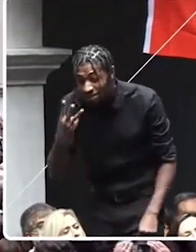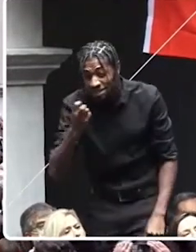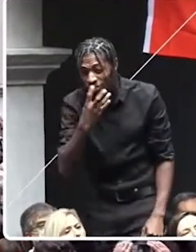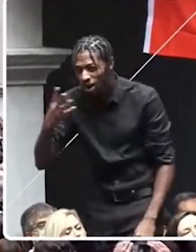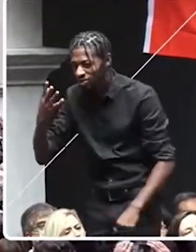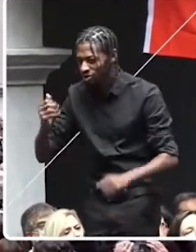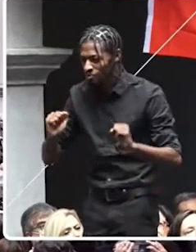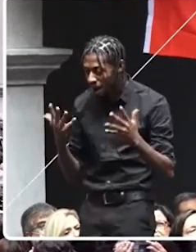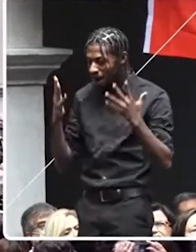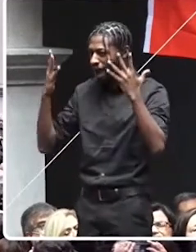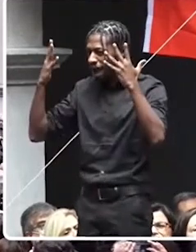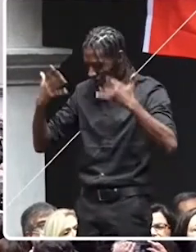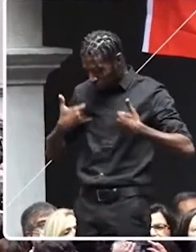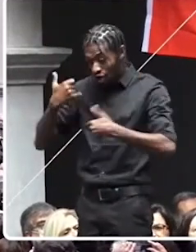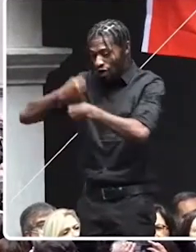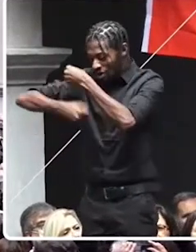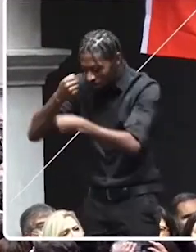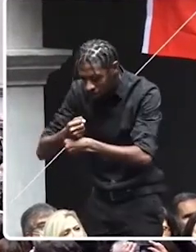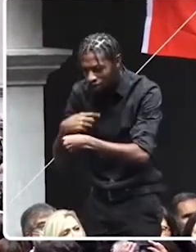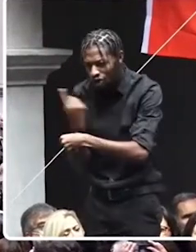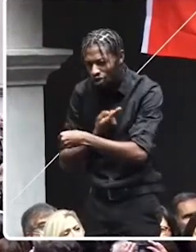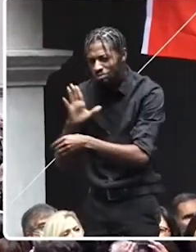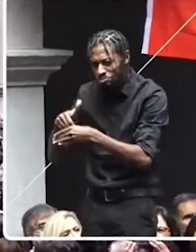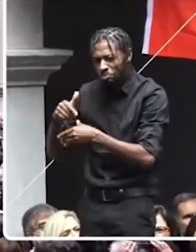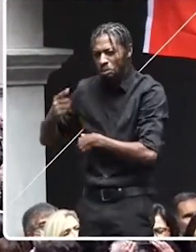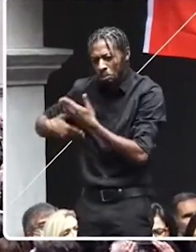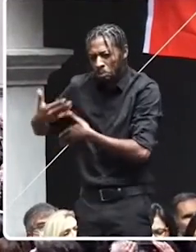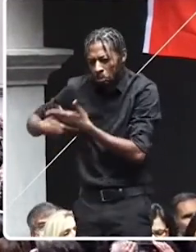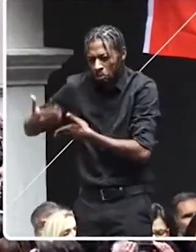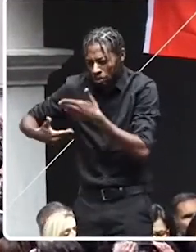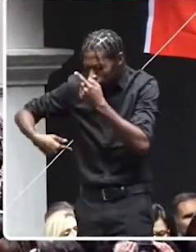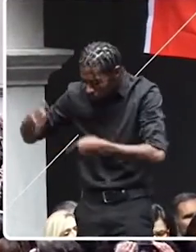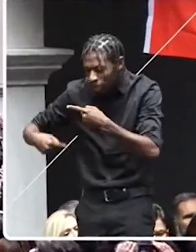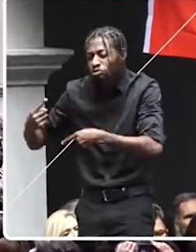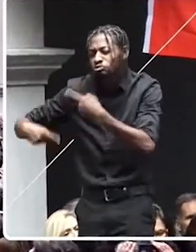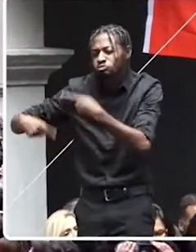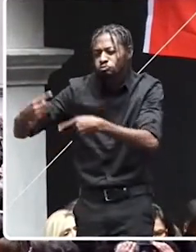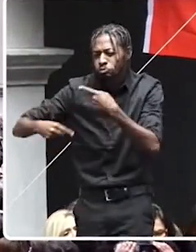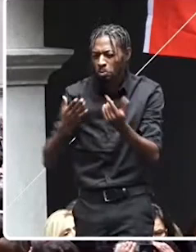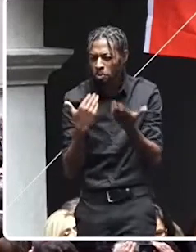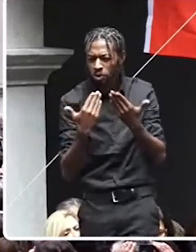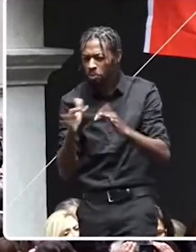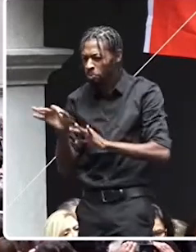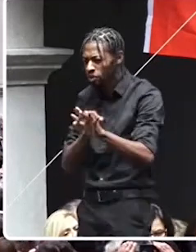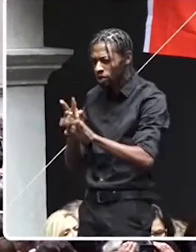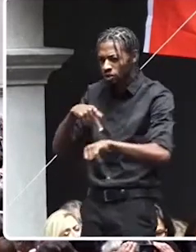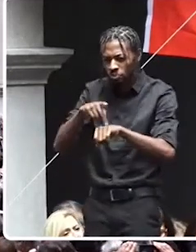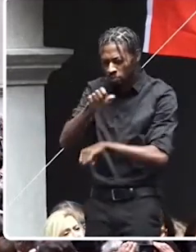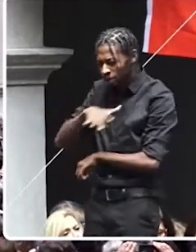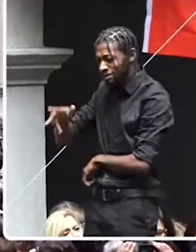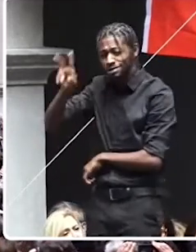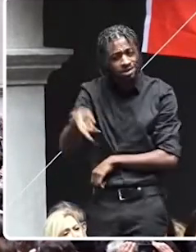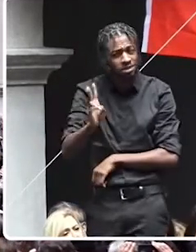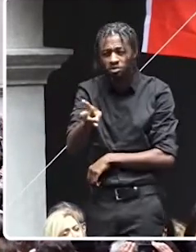por eleições livres e periódicas, nas quais o debate político sobre os projetos para o país sempre foi